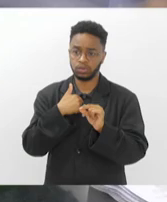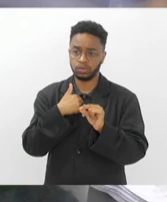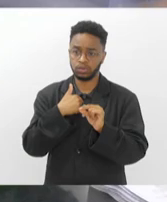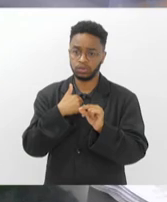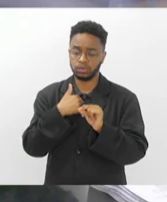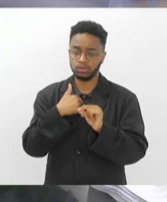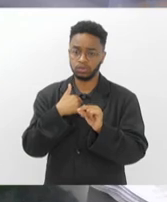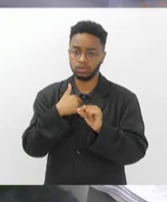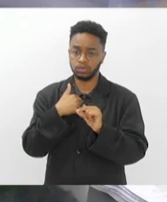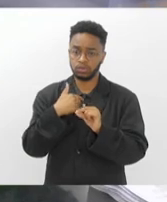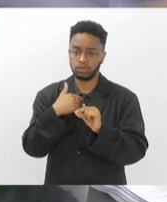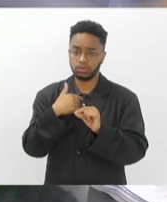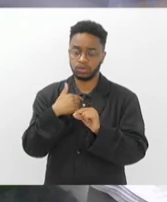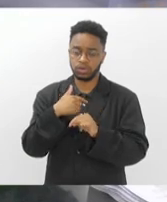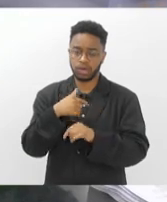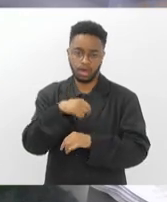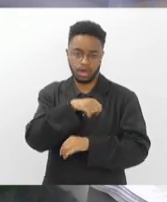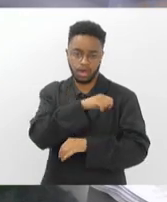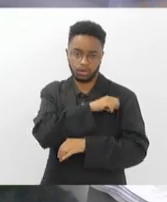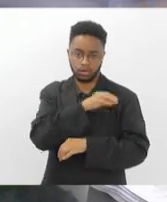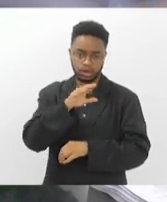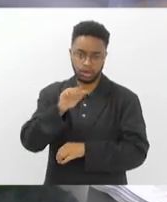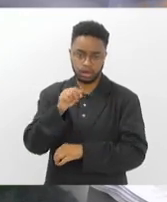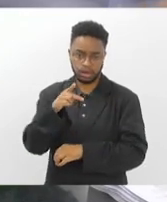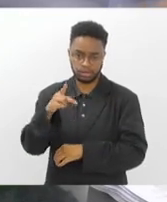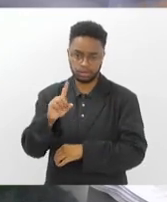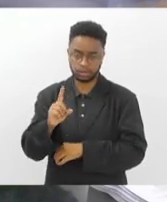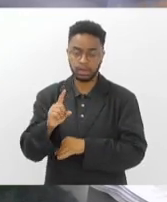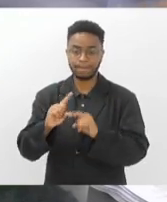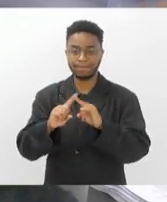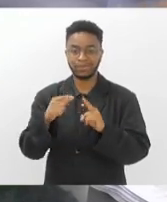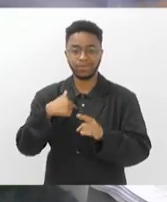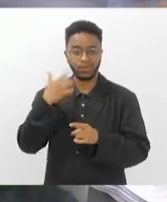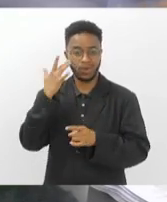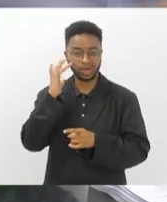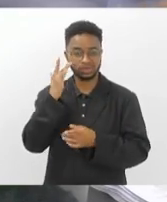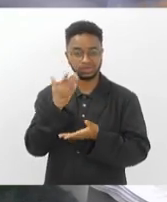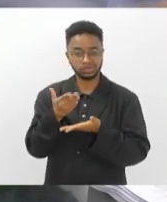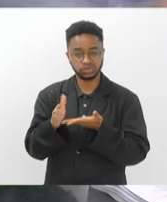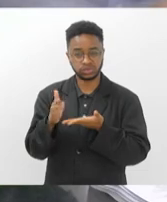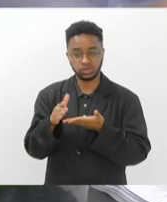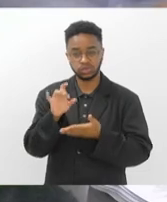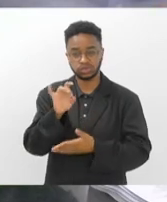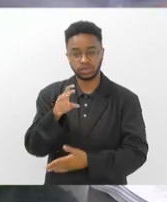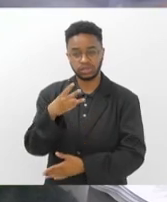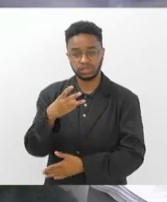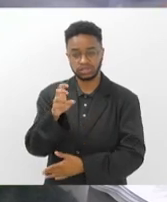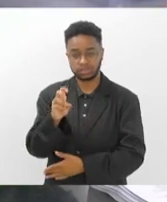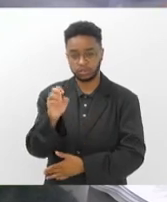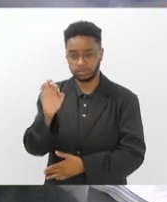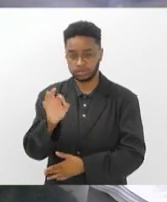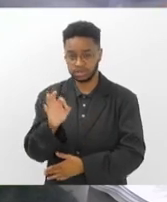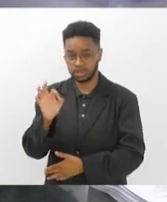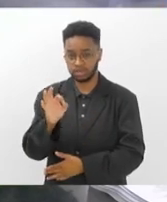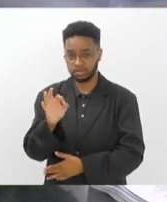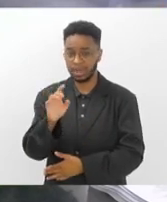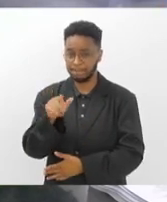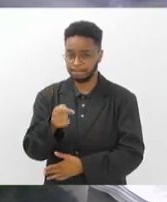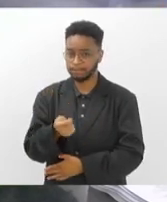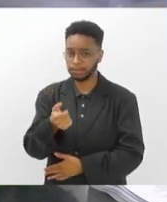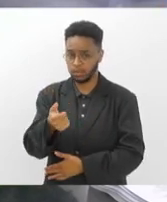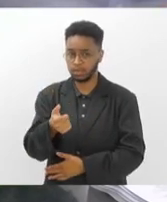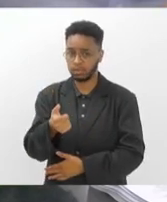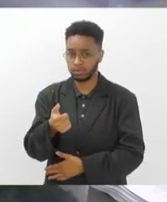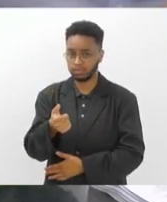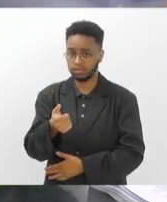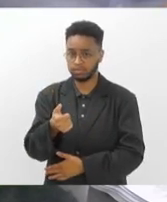UFRJ. Eu acho que sobrar só 35% para o comum dos mortais é muito pouco. Mas